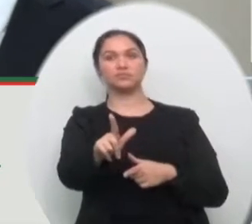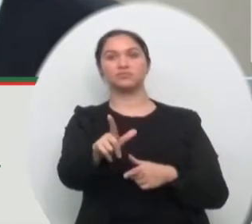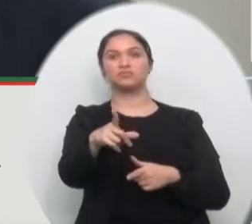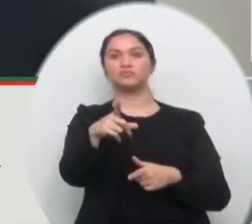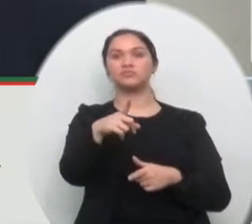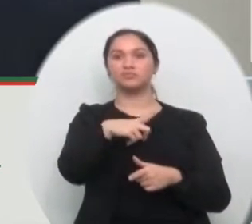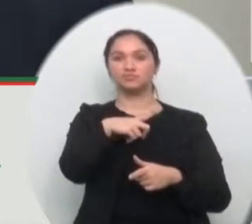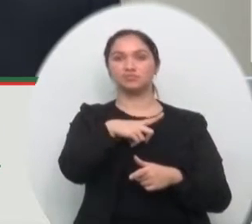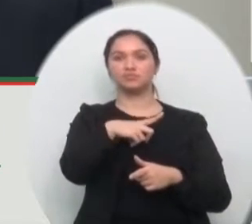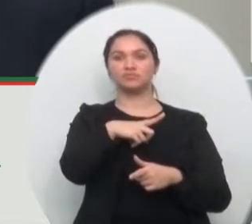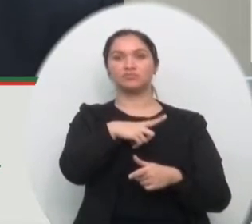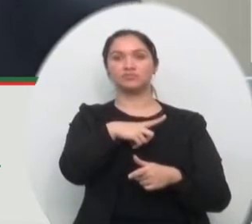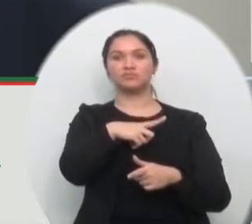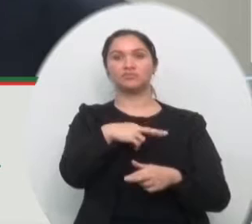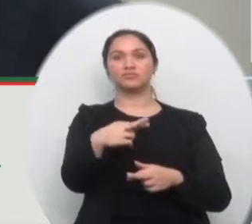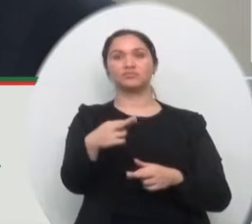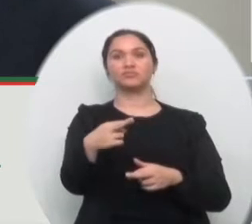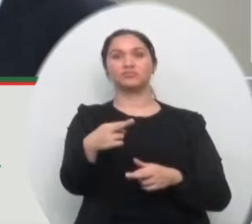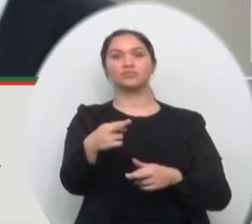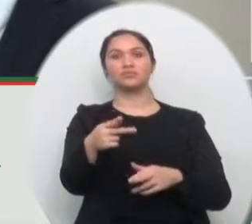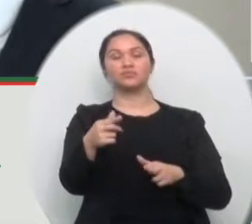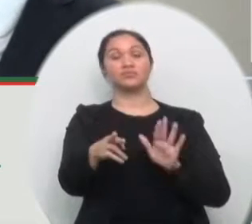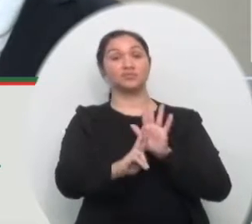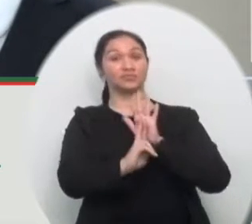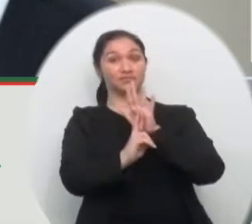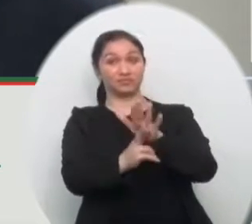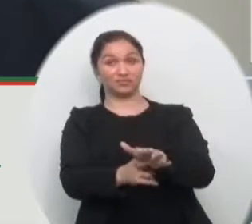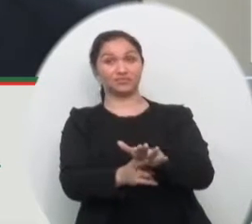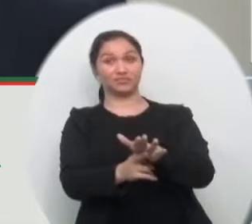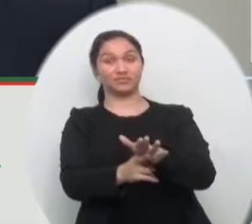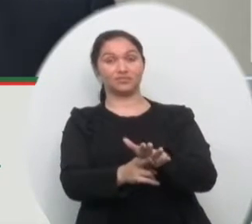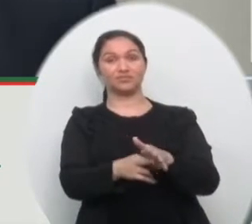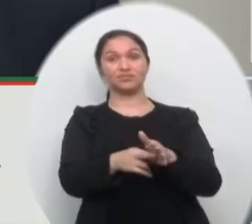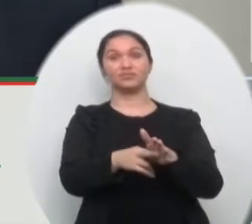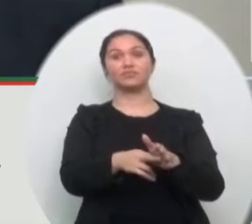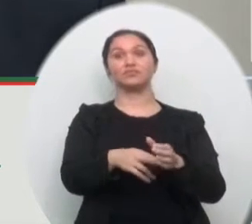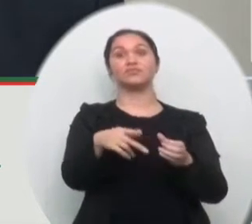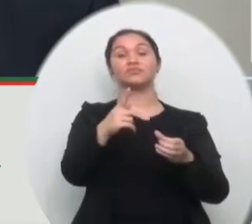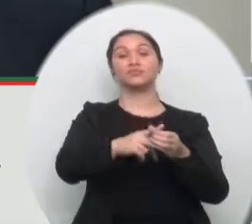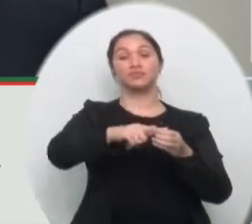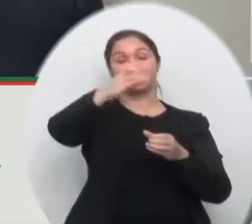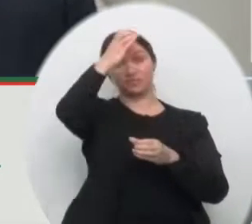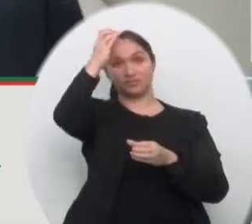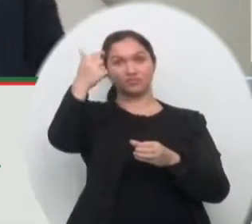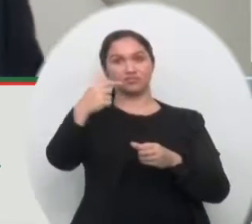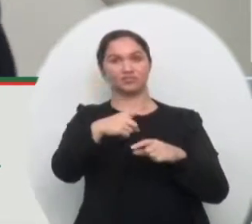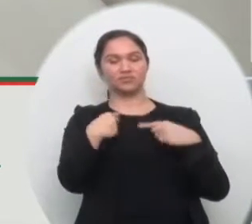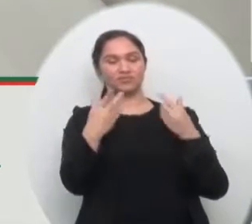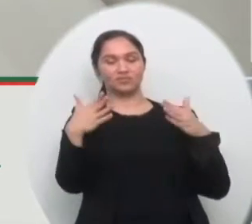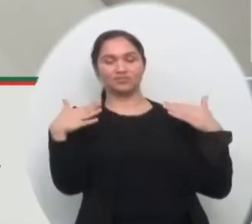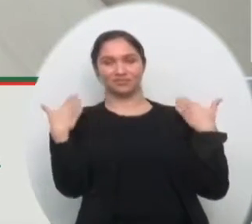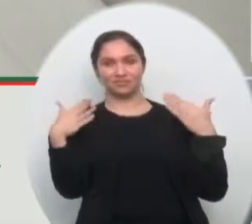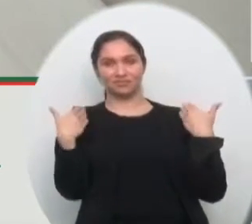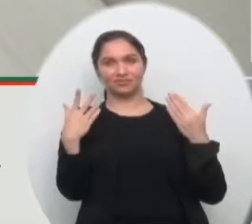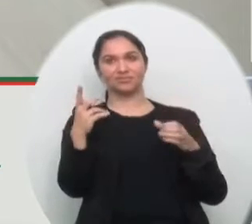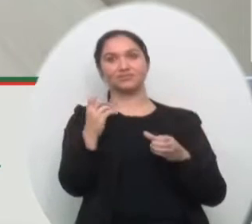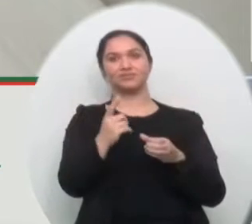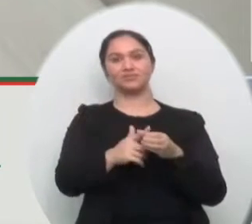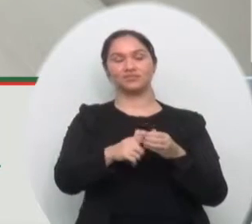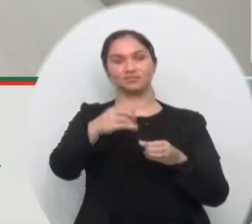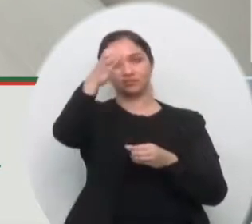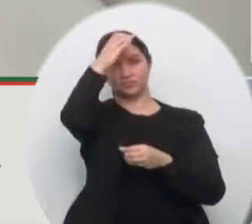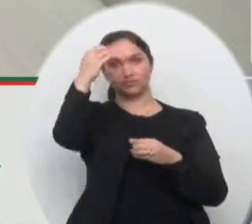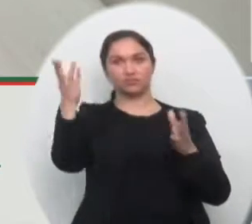tê-lo aqui e agora representando, né, a nossa cidade na academia. Então, desde já, passo a palavra ao vereador